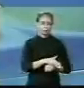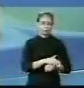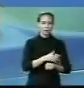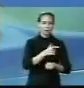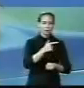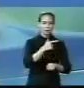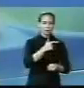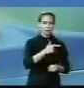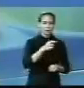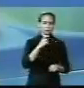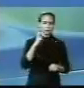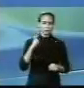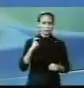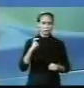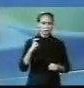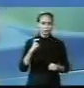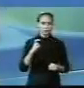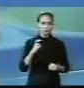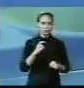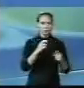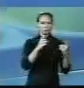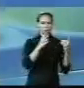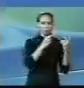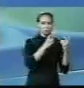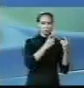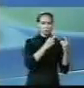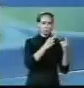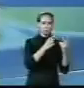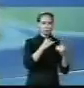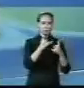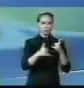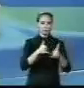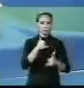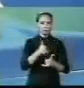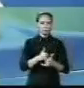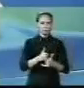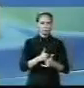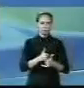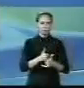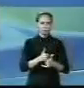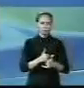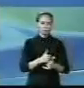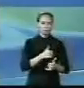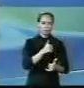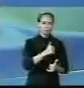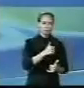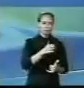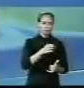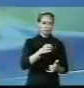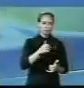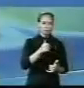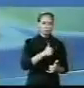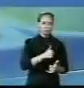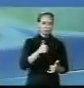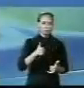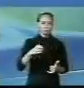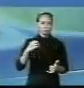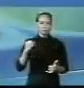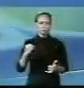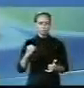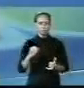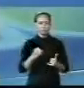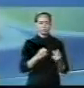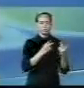envio de e-mail. Pode deixar passar a porta 110, que é relativa ao recebimento de e-mail. Qualquer outra coisa diferente